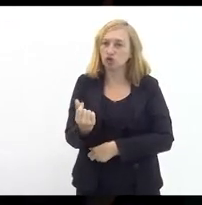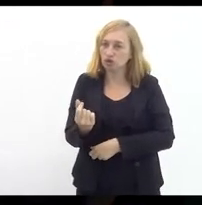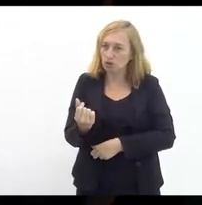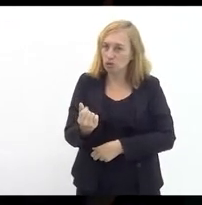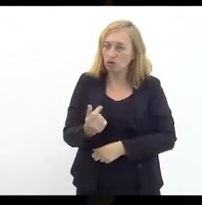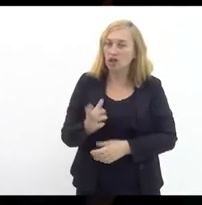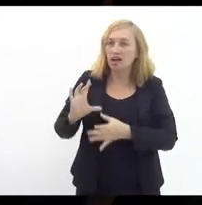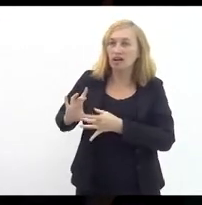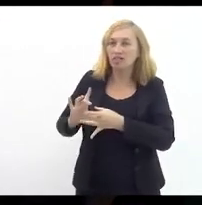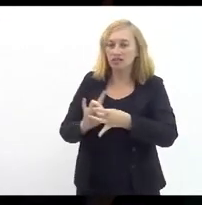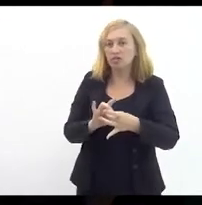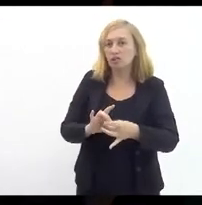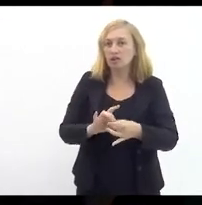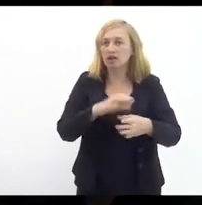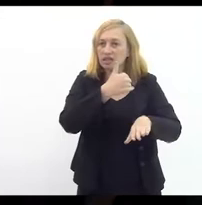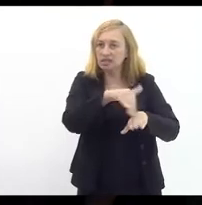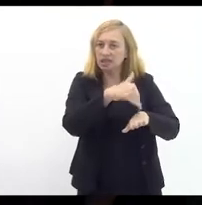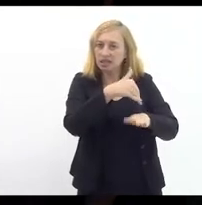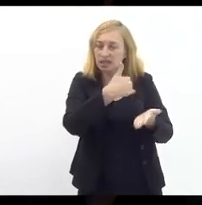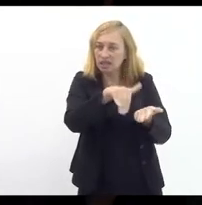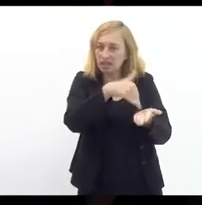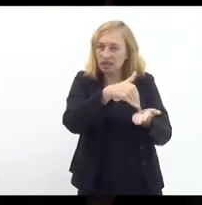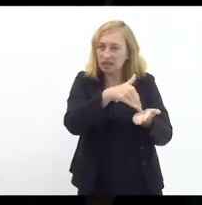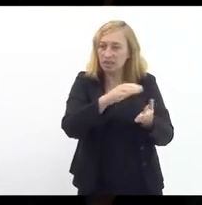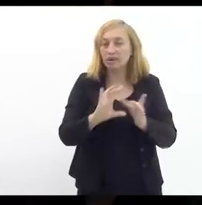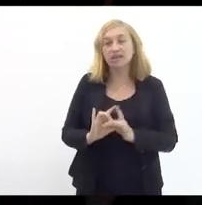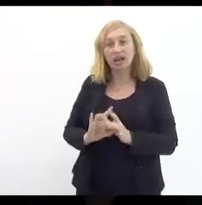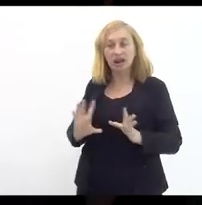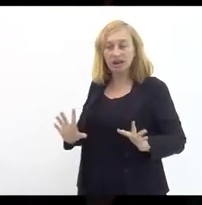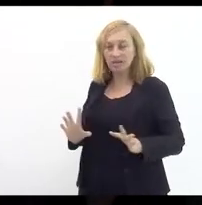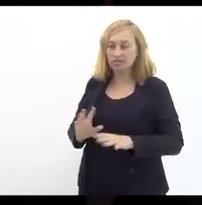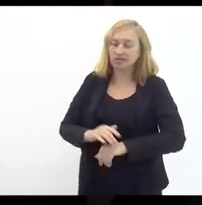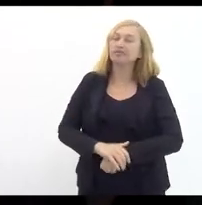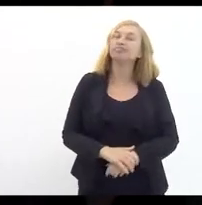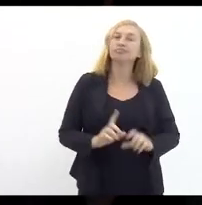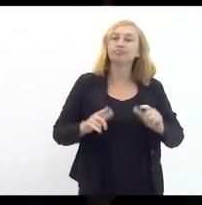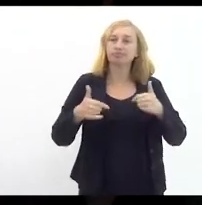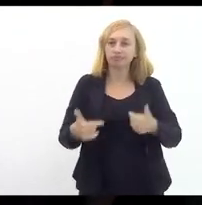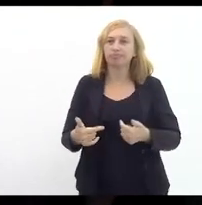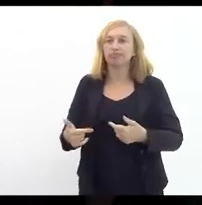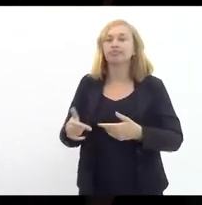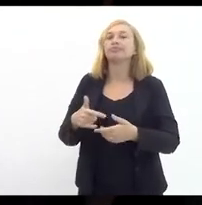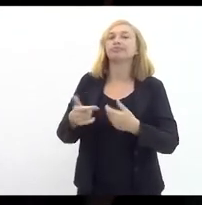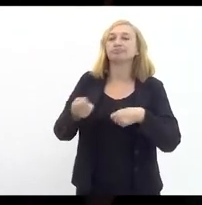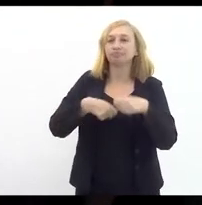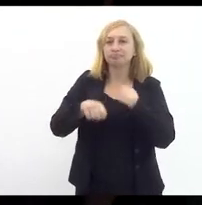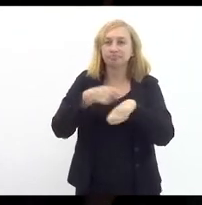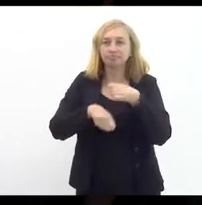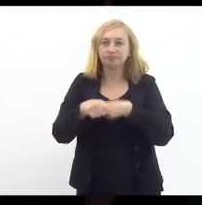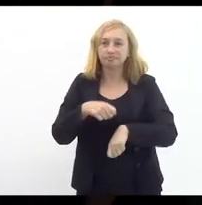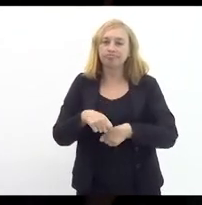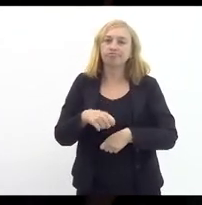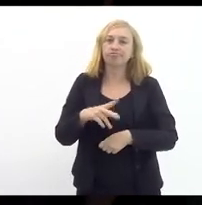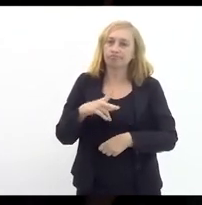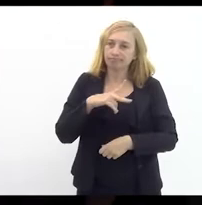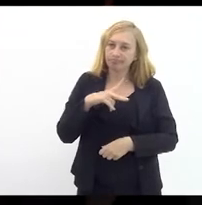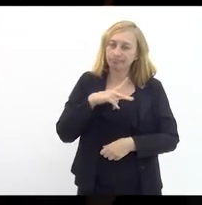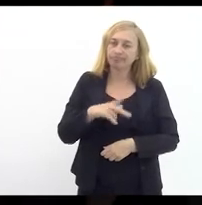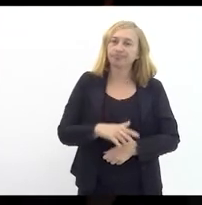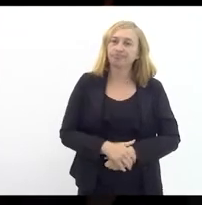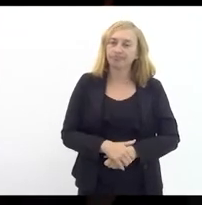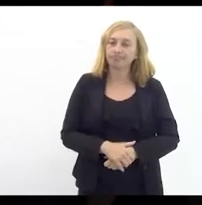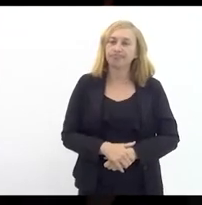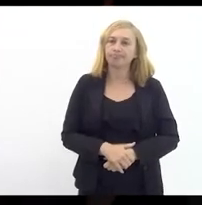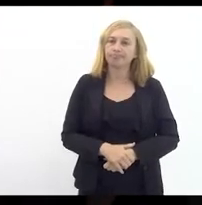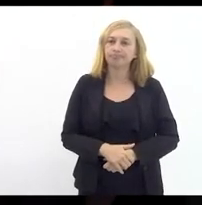ela é vinculada à Secretaria, mas ela é autônoma. Ela tem um conselho de administração, inclusive um regimento próprio, lá é seletista,